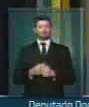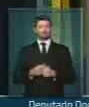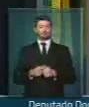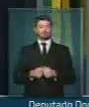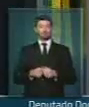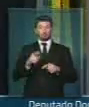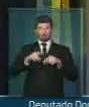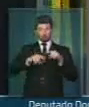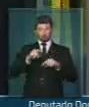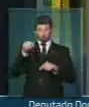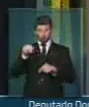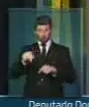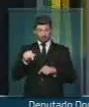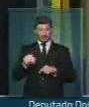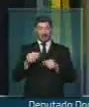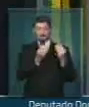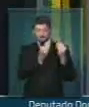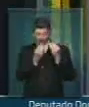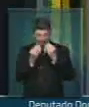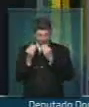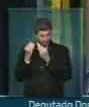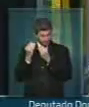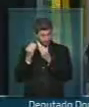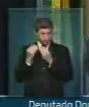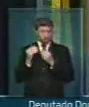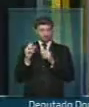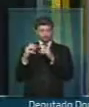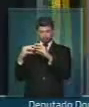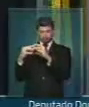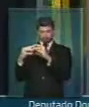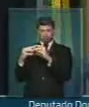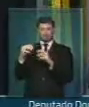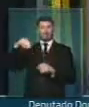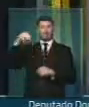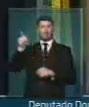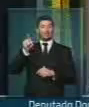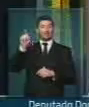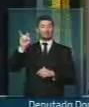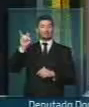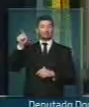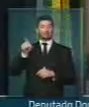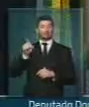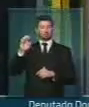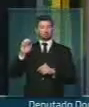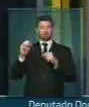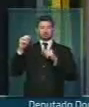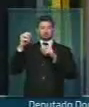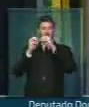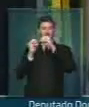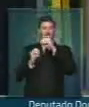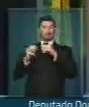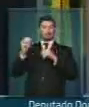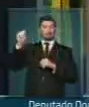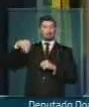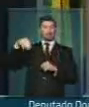Esses produtos, esta melancia, estes maxixe, essa mamona,